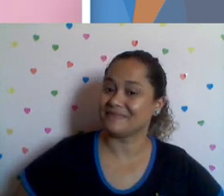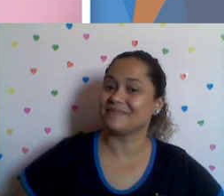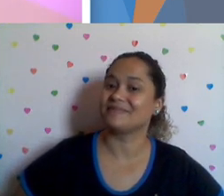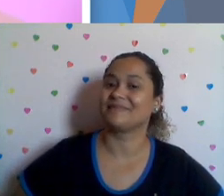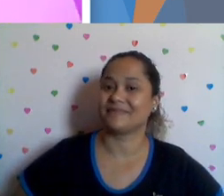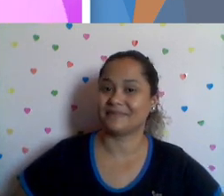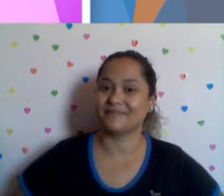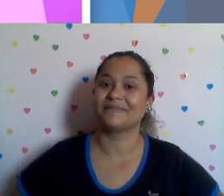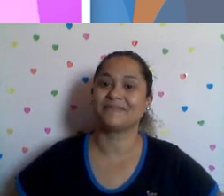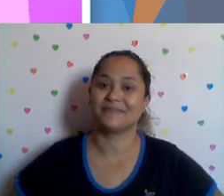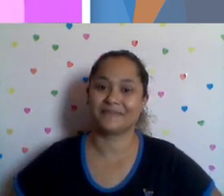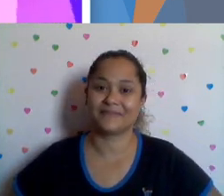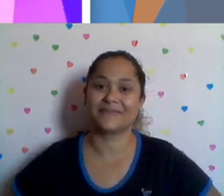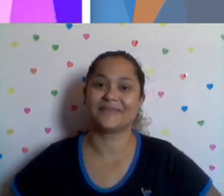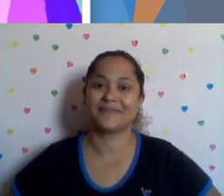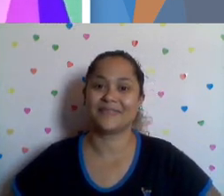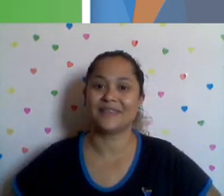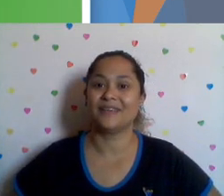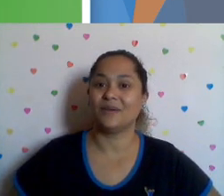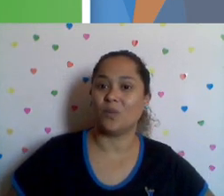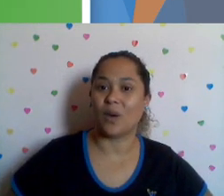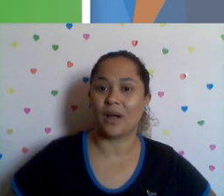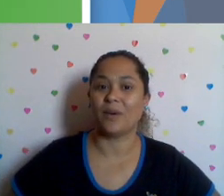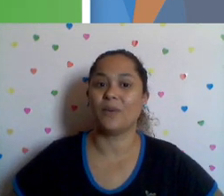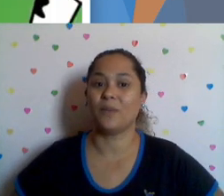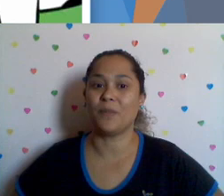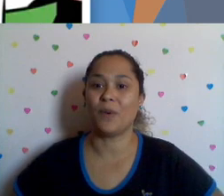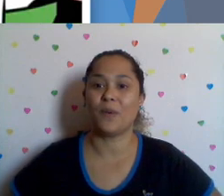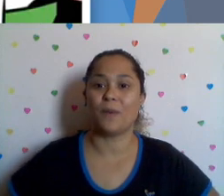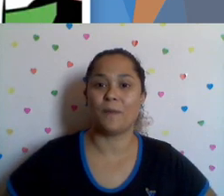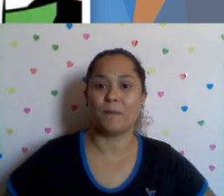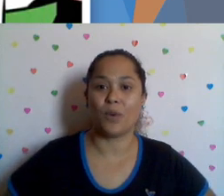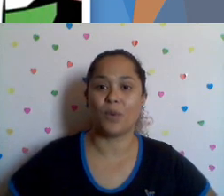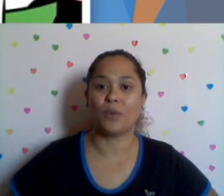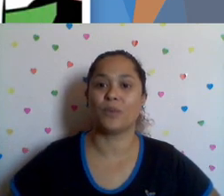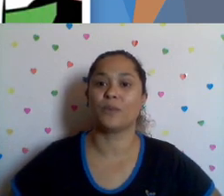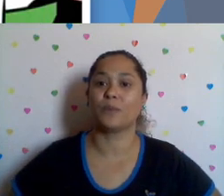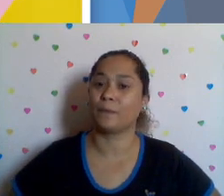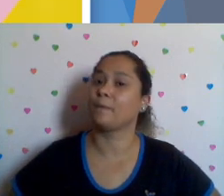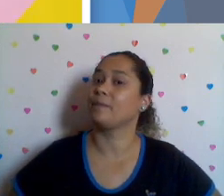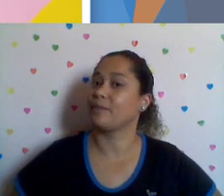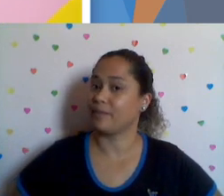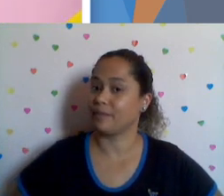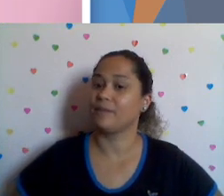Como faz a vaquinha? Mu, mu, mu.